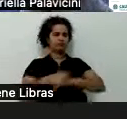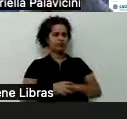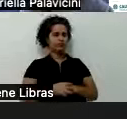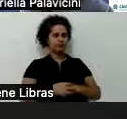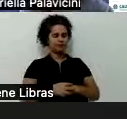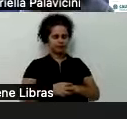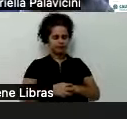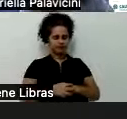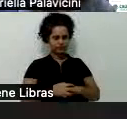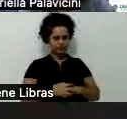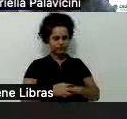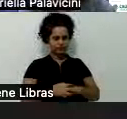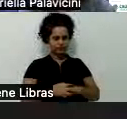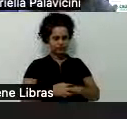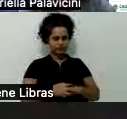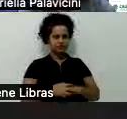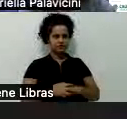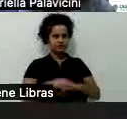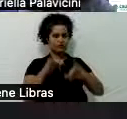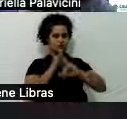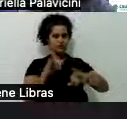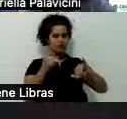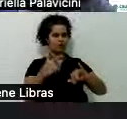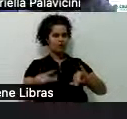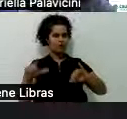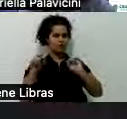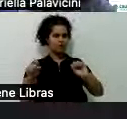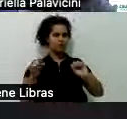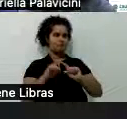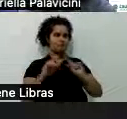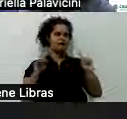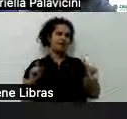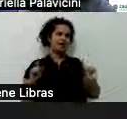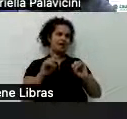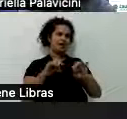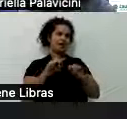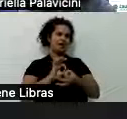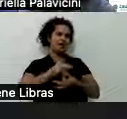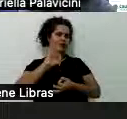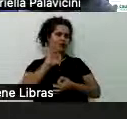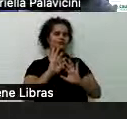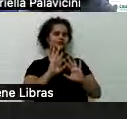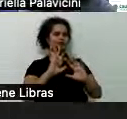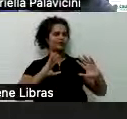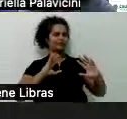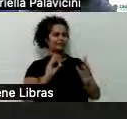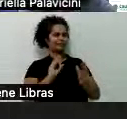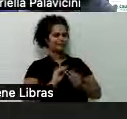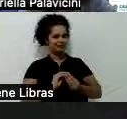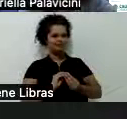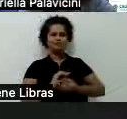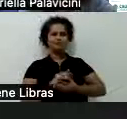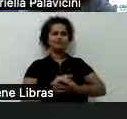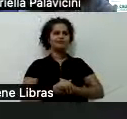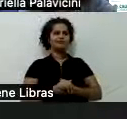Poderia mostrar várias outras informações sobre cada caso, mas seria uma aula super extensa, né? Então, estou abreviando aqui.